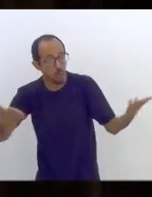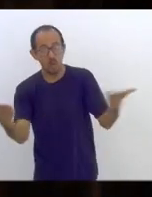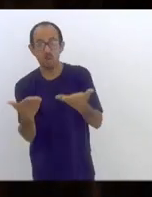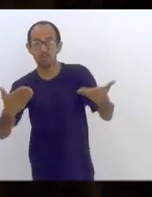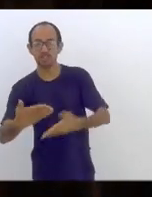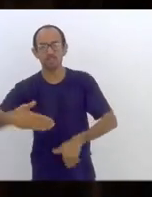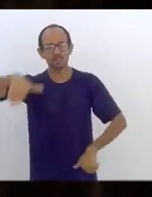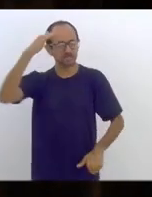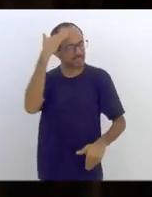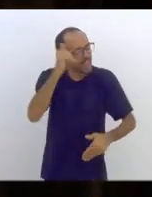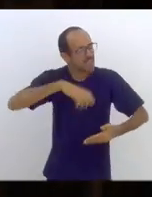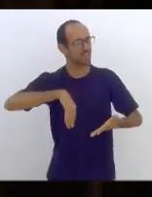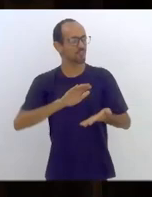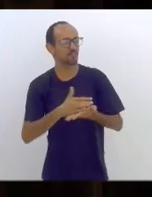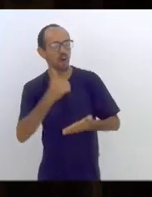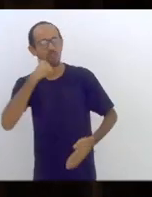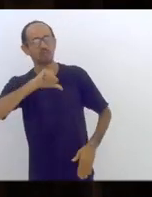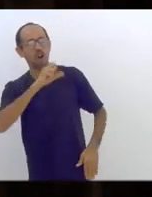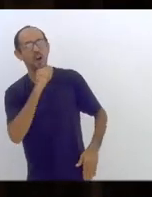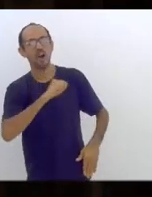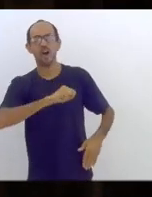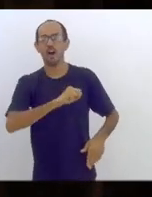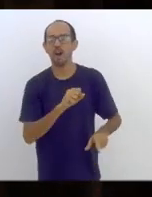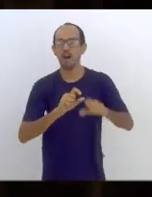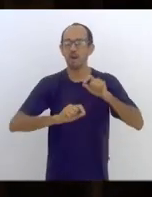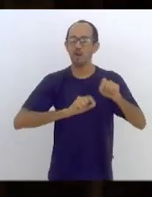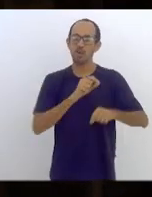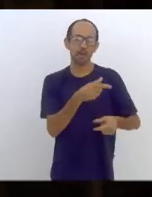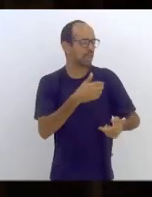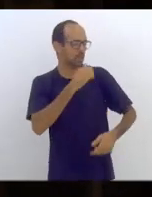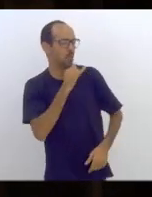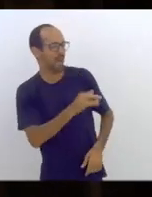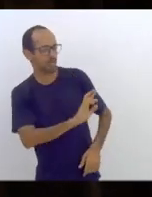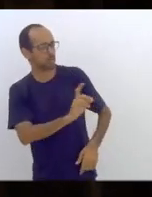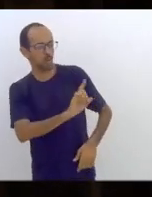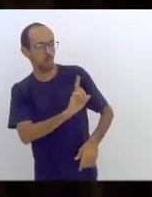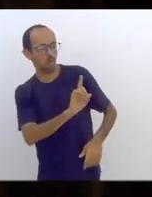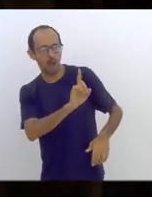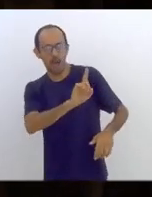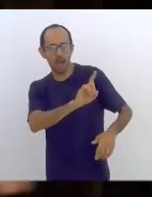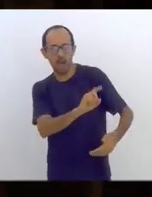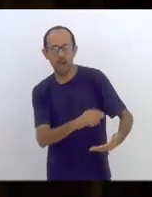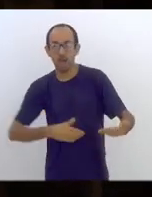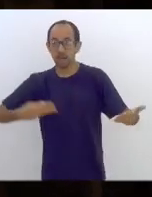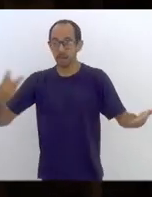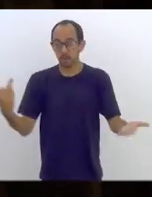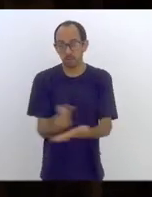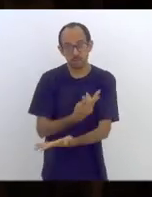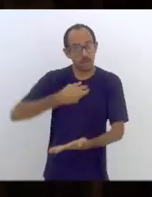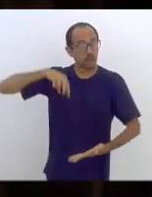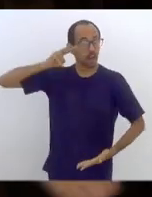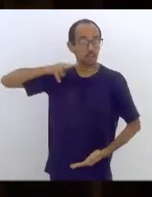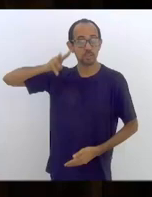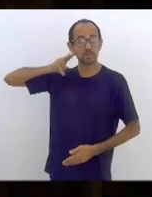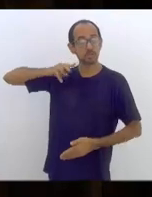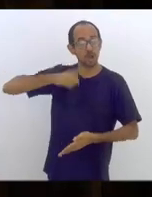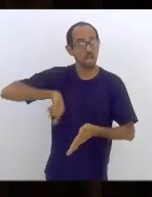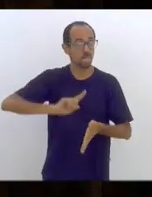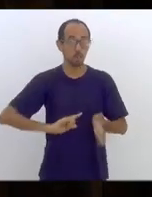hoje eu sei, vovó, que não foi em vão, apesar da nossa história não